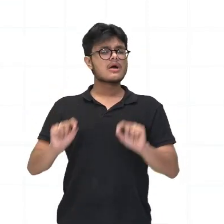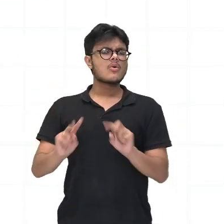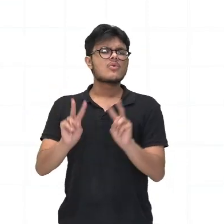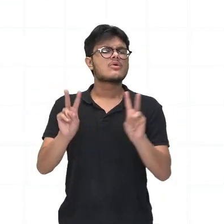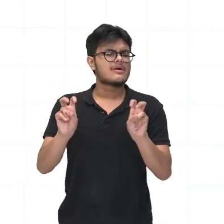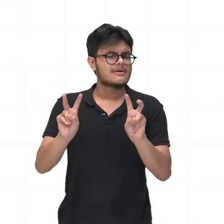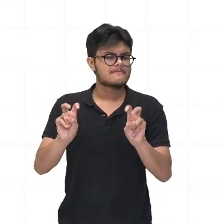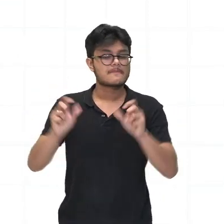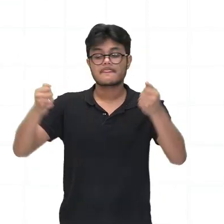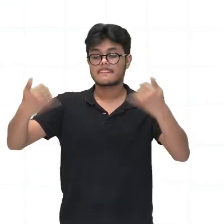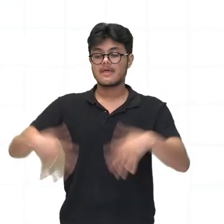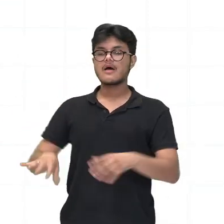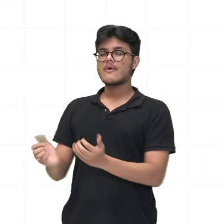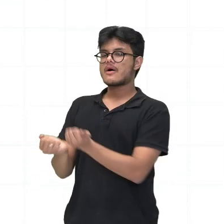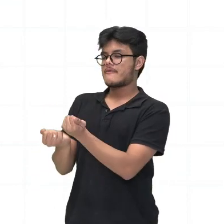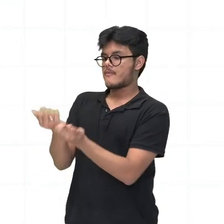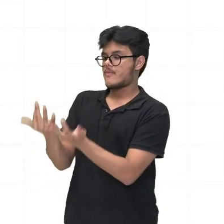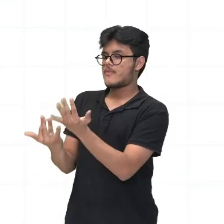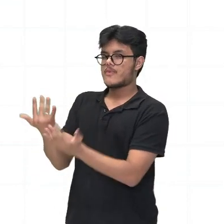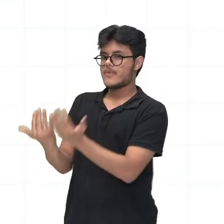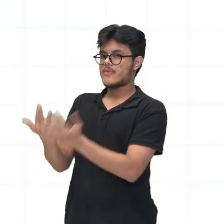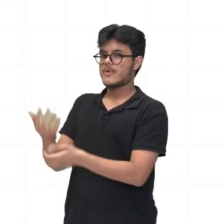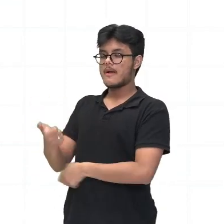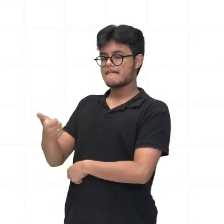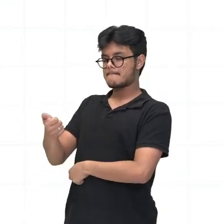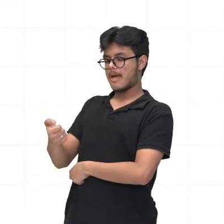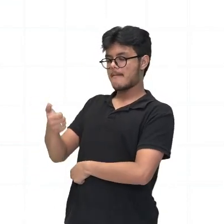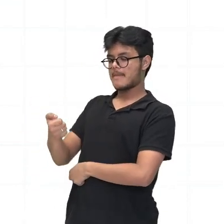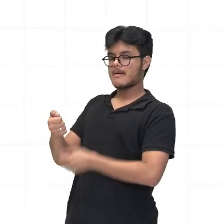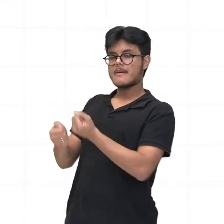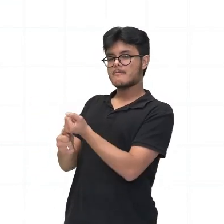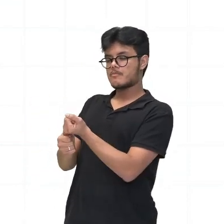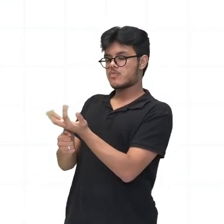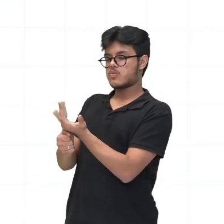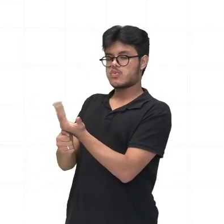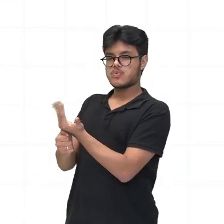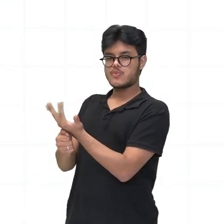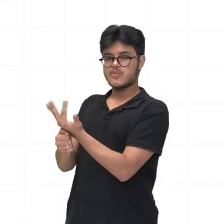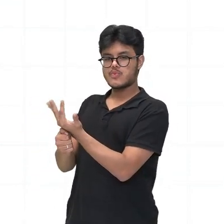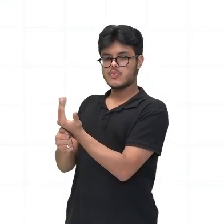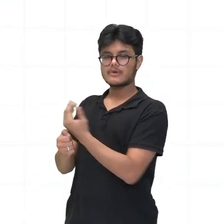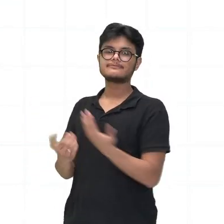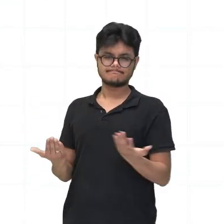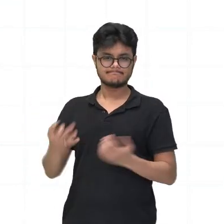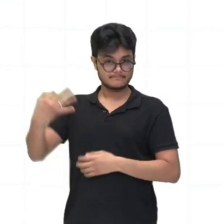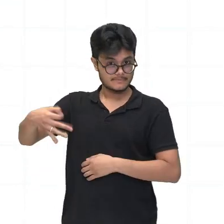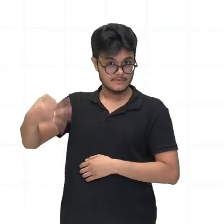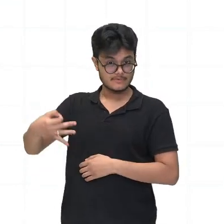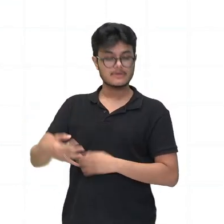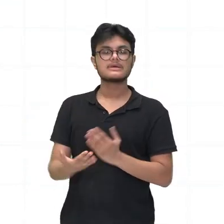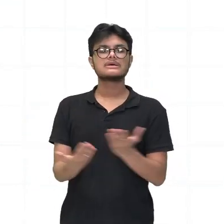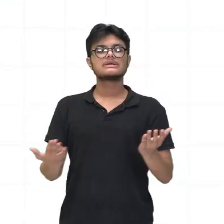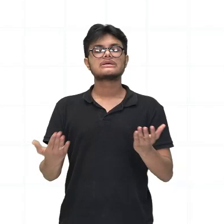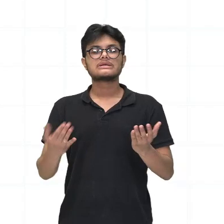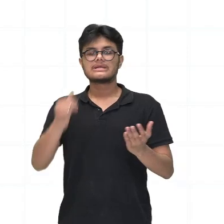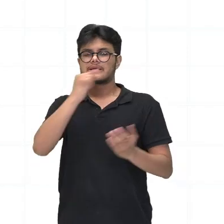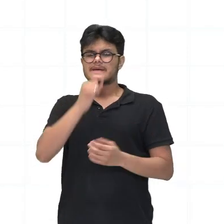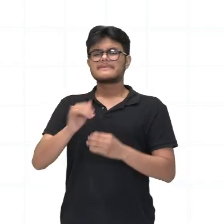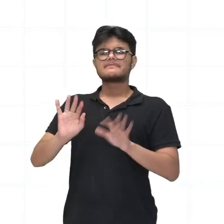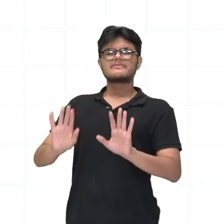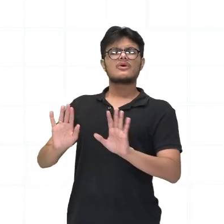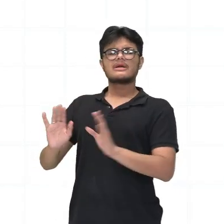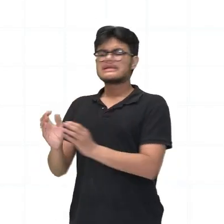justamente ali o fogo que se acende no isqueiro quando você ativa, correto? E aí ele diz, se levanta